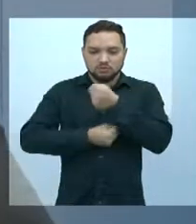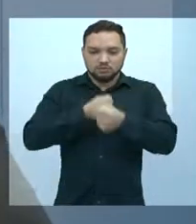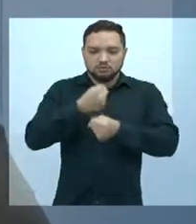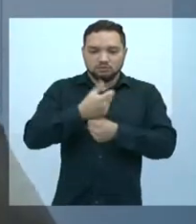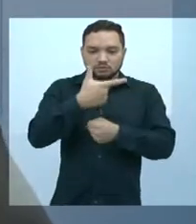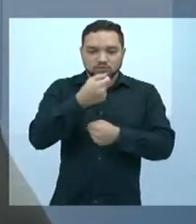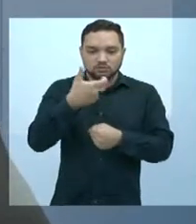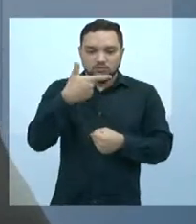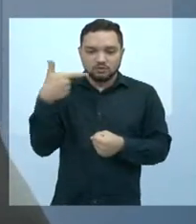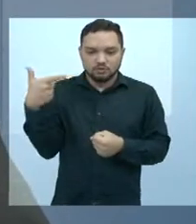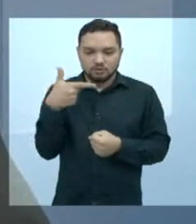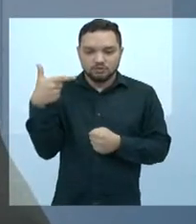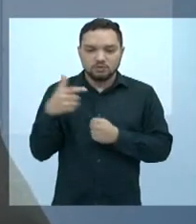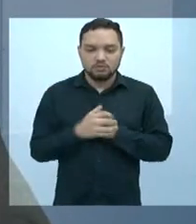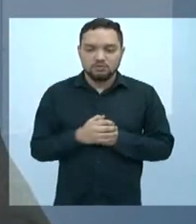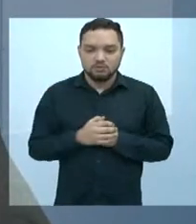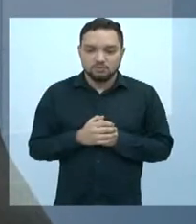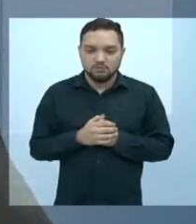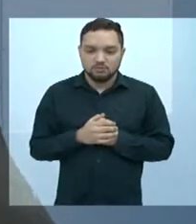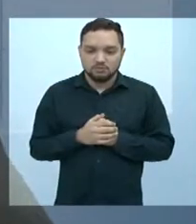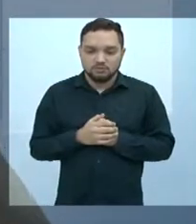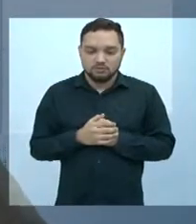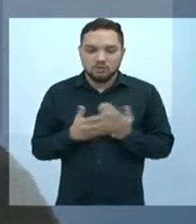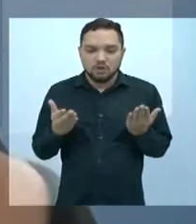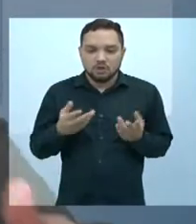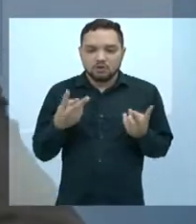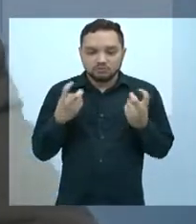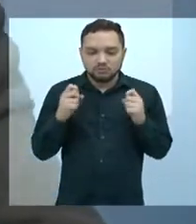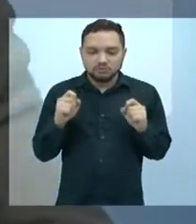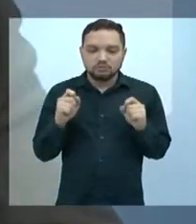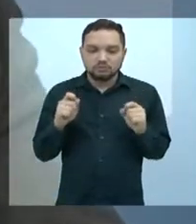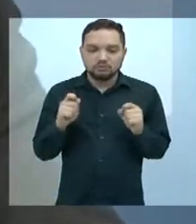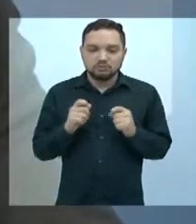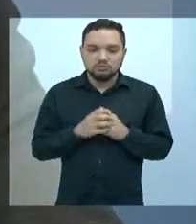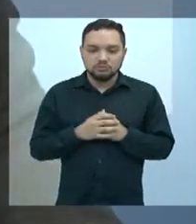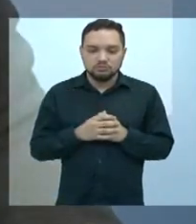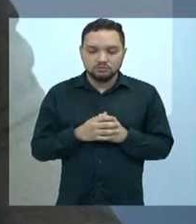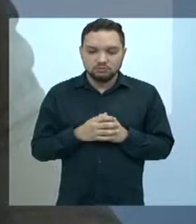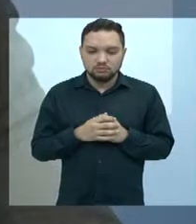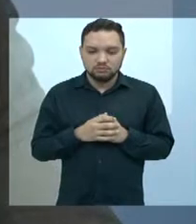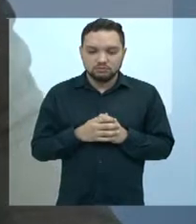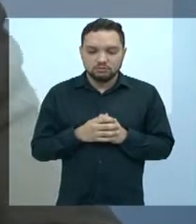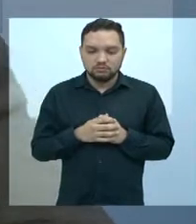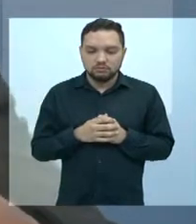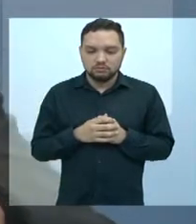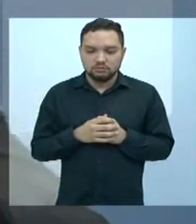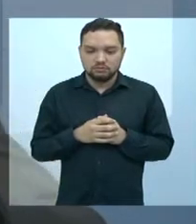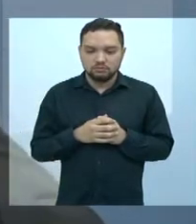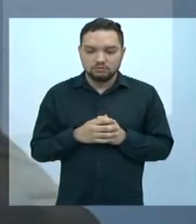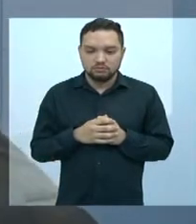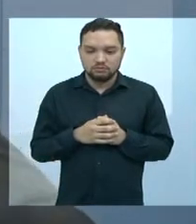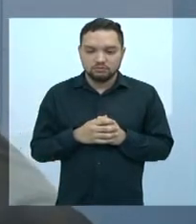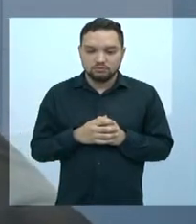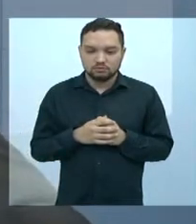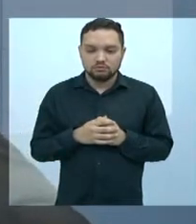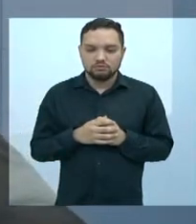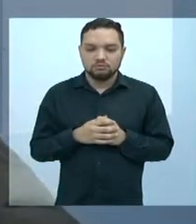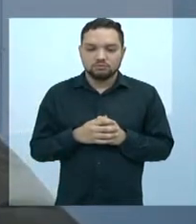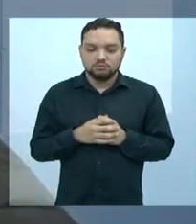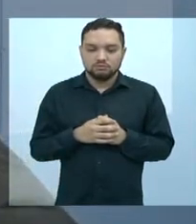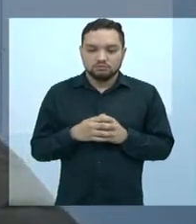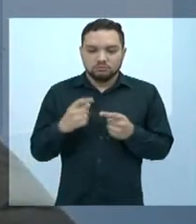Aí, o que nós estamos assistindo agora? Um fato que eu e você não contávamos. Qual? Uma coisa era uma